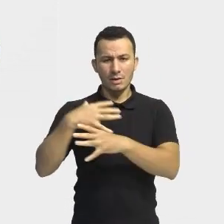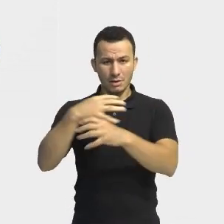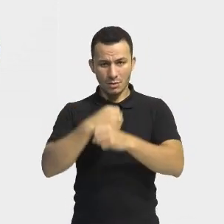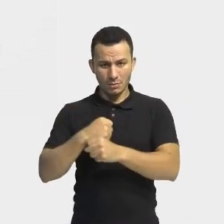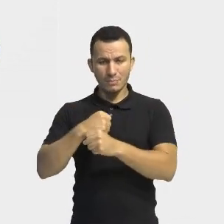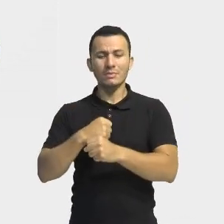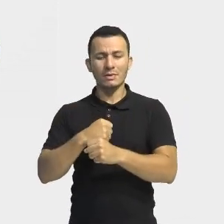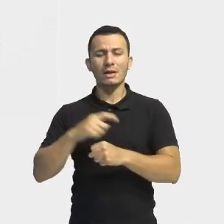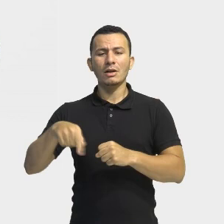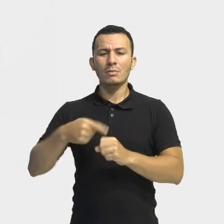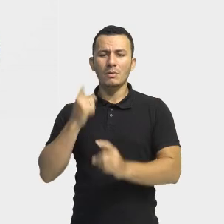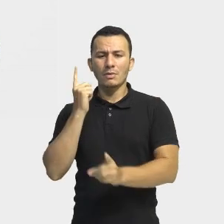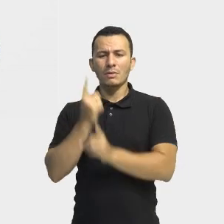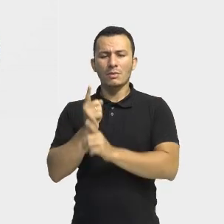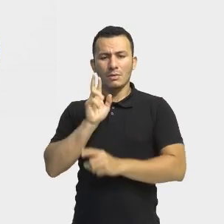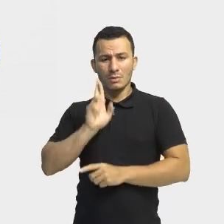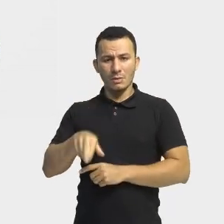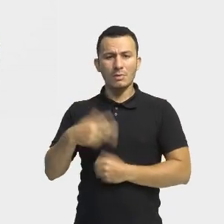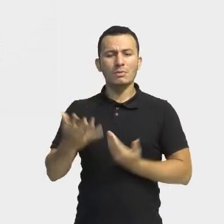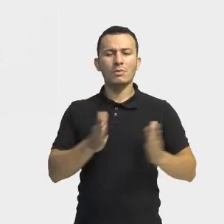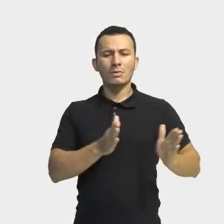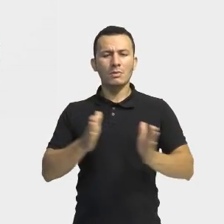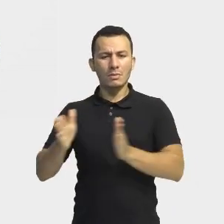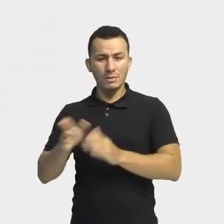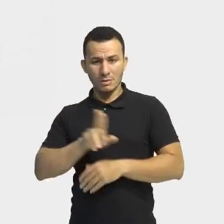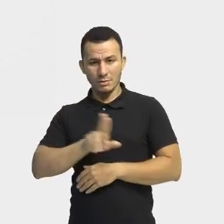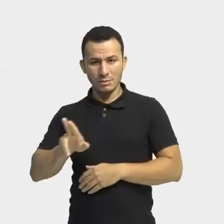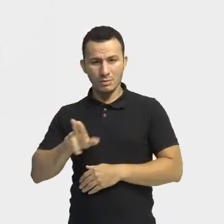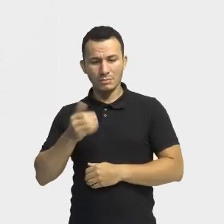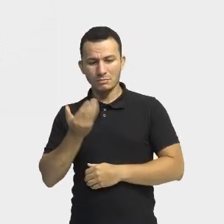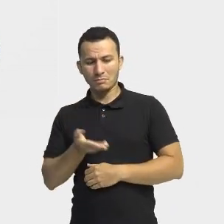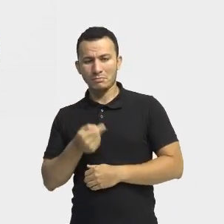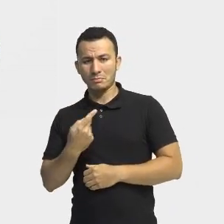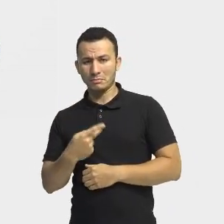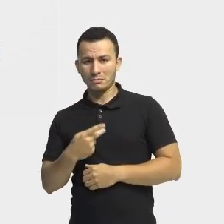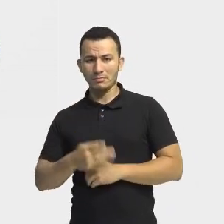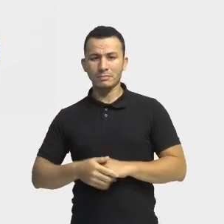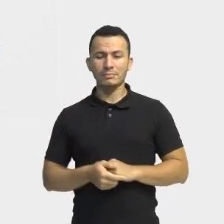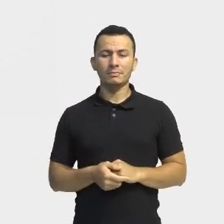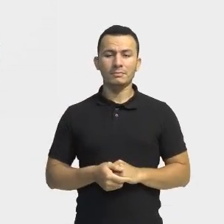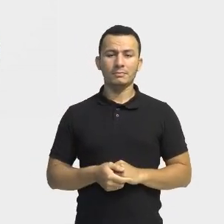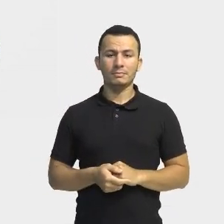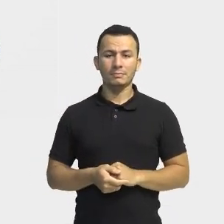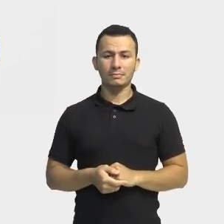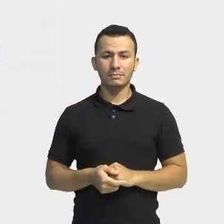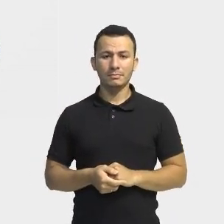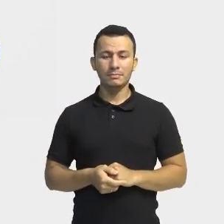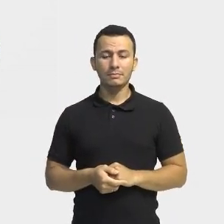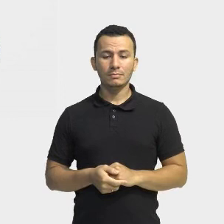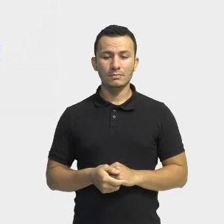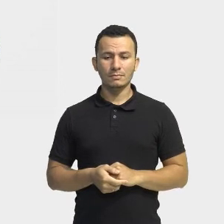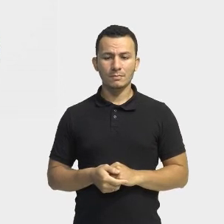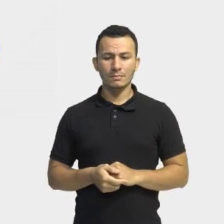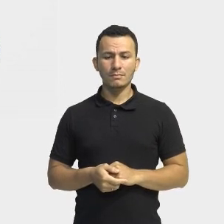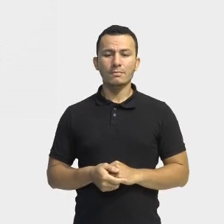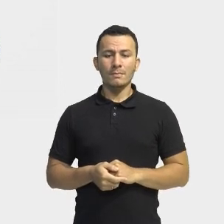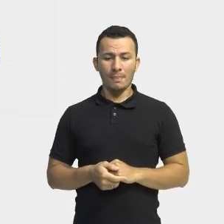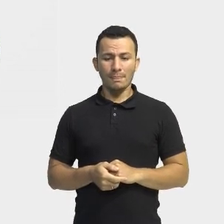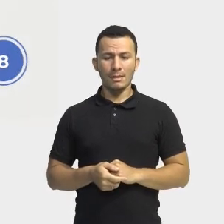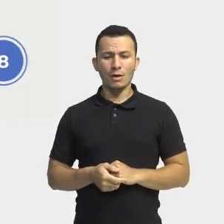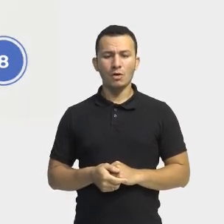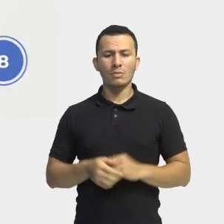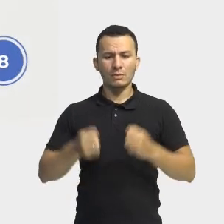de entalpia e descobrir que tipo de processo é esse. Só uma dica aqui, quando ele fala aqui dióxido de